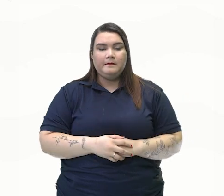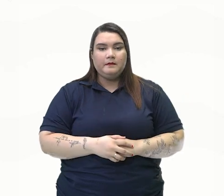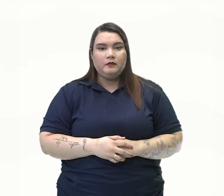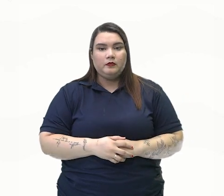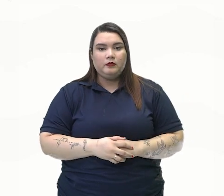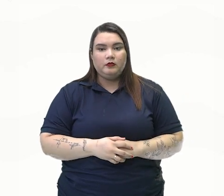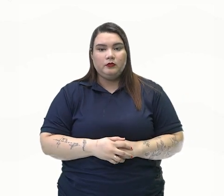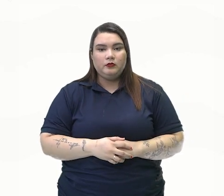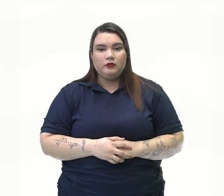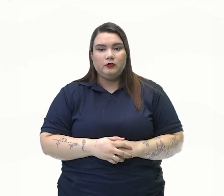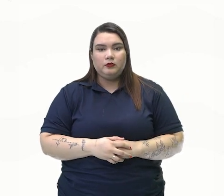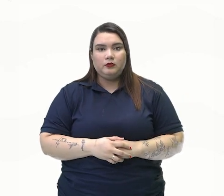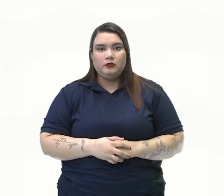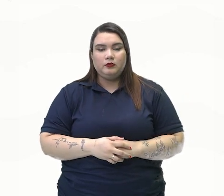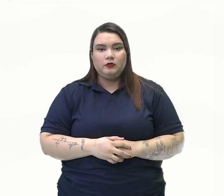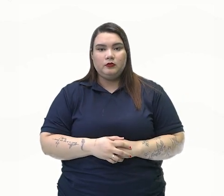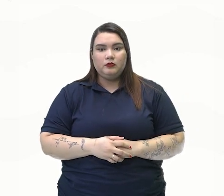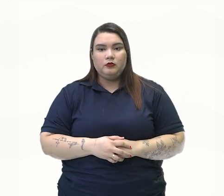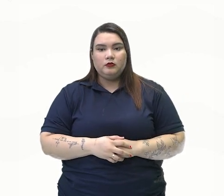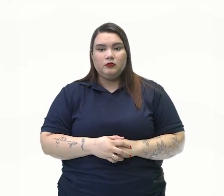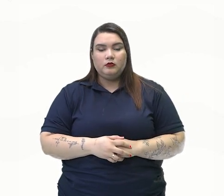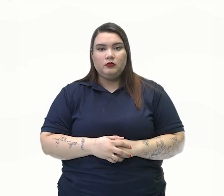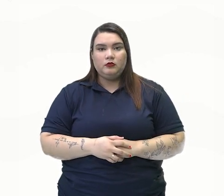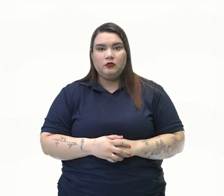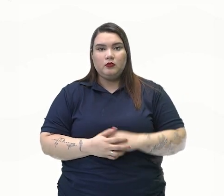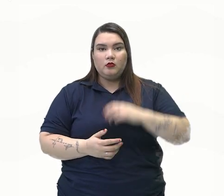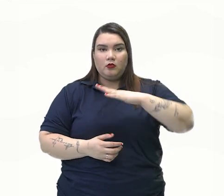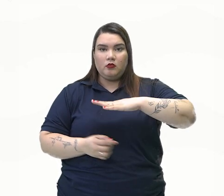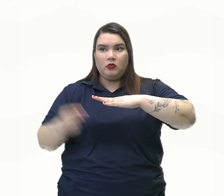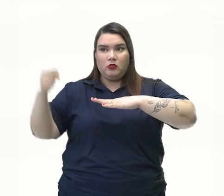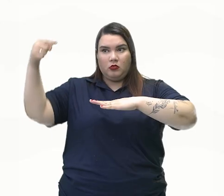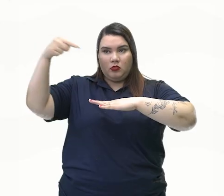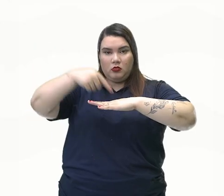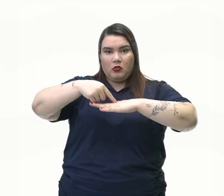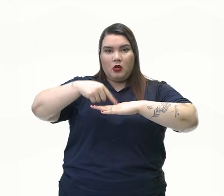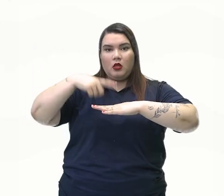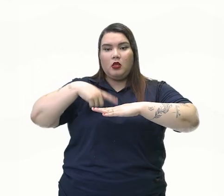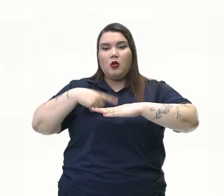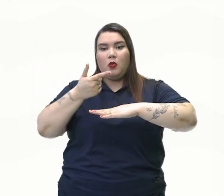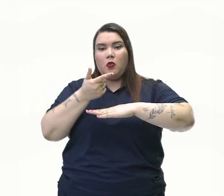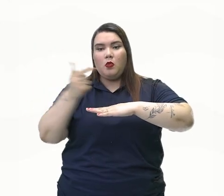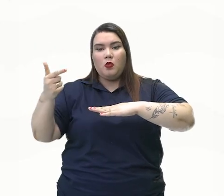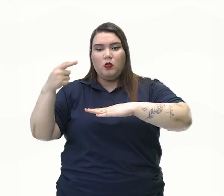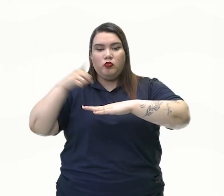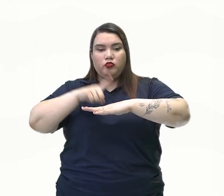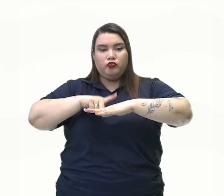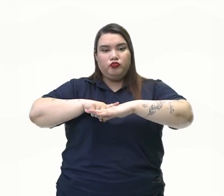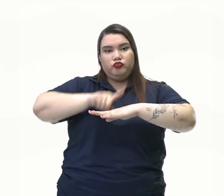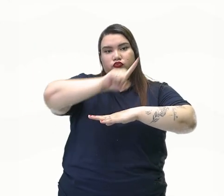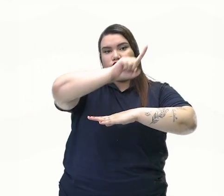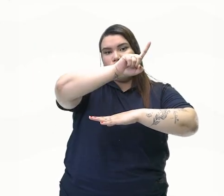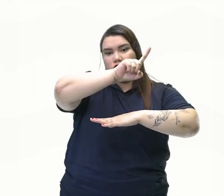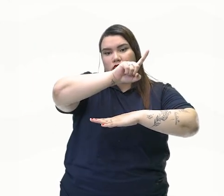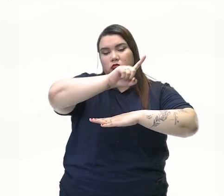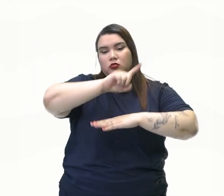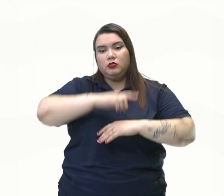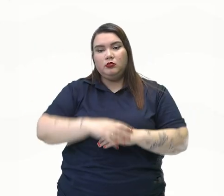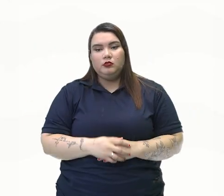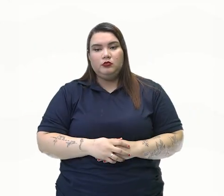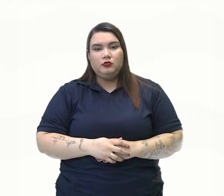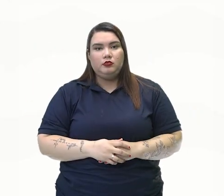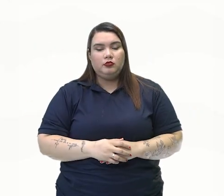os raios que saem do espelho após bater nele, como nós temos aqui, ó, o